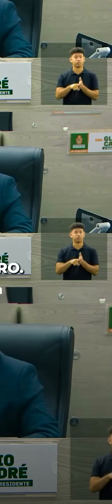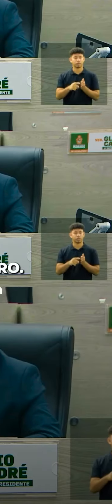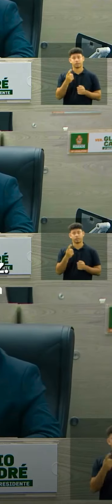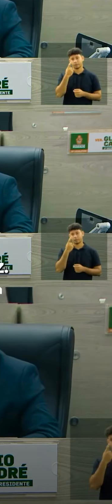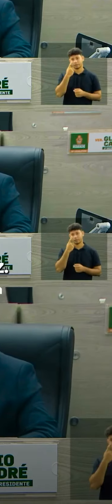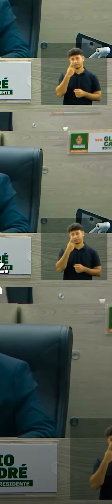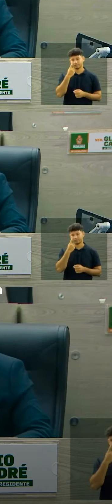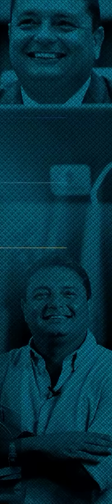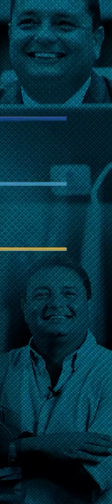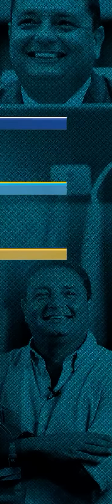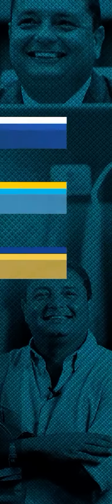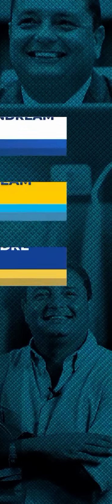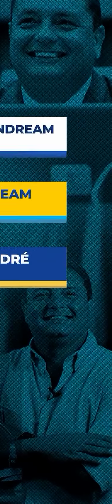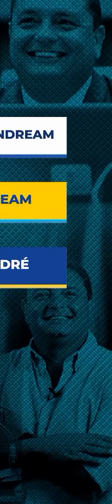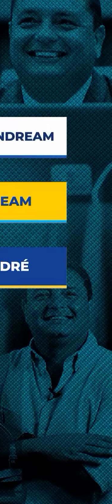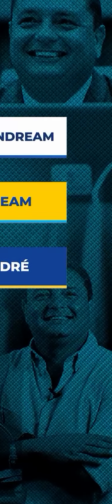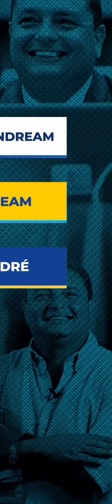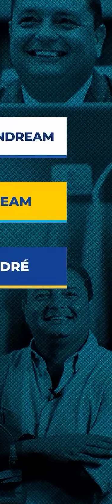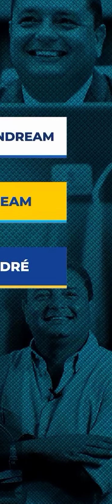cachorro mais uma vez